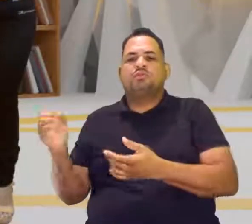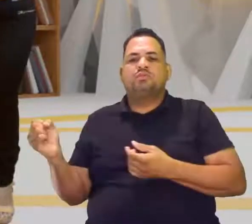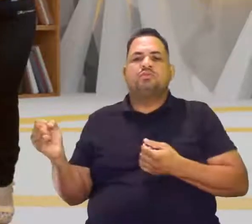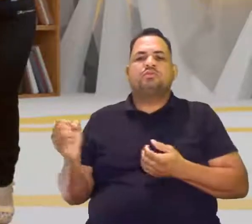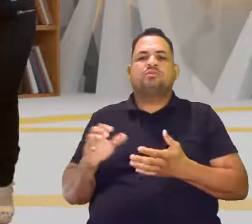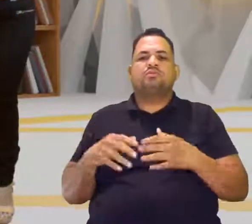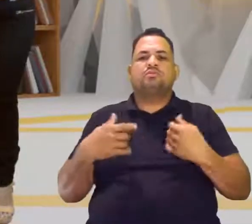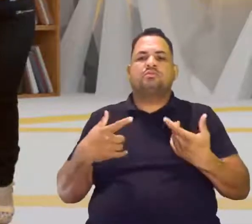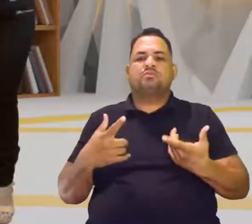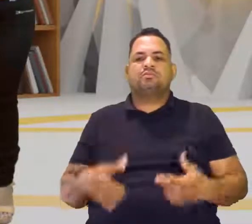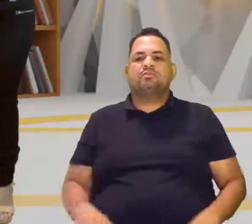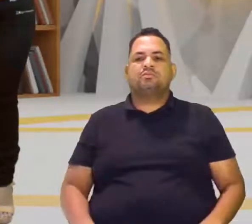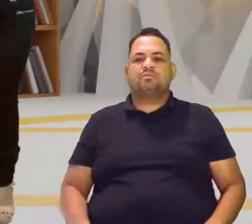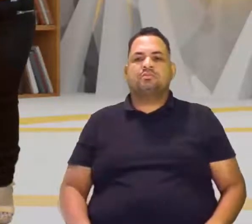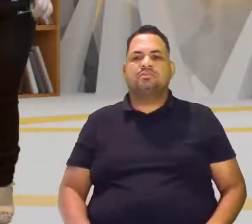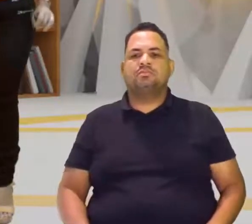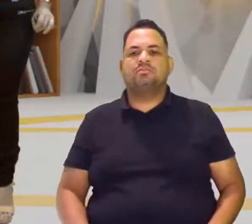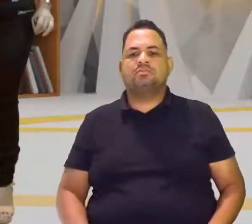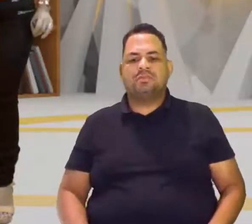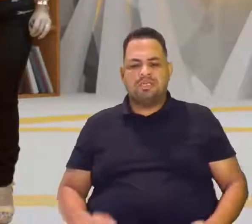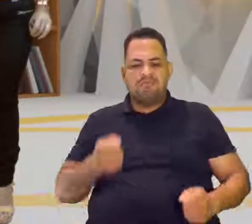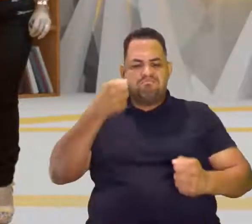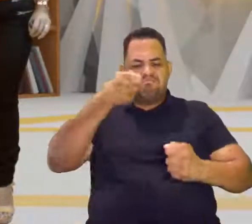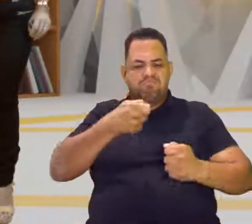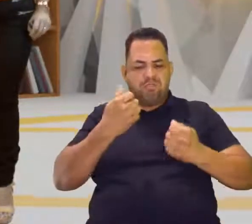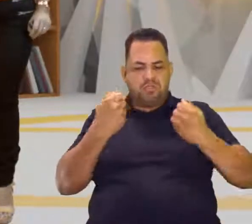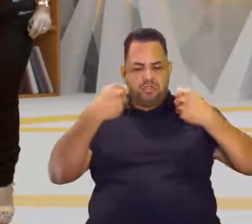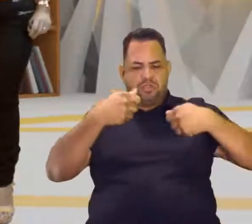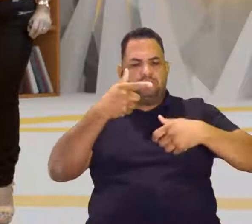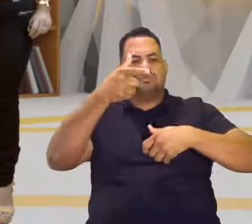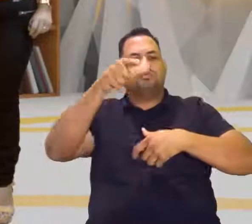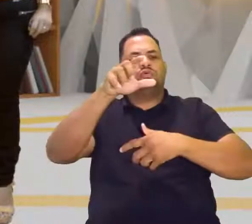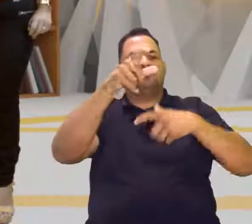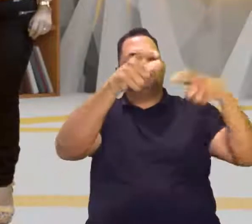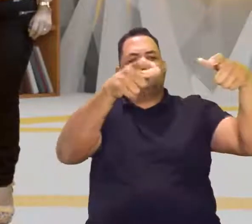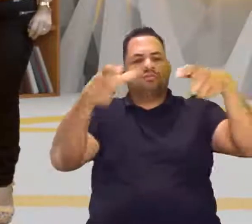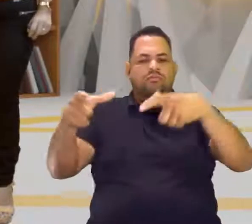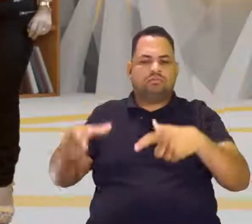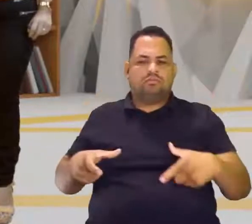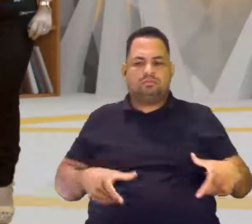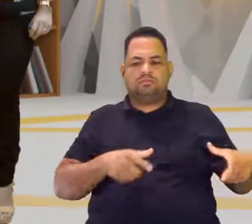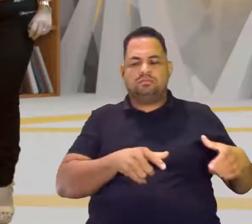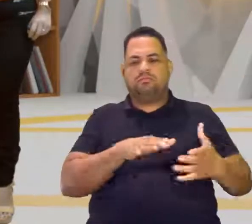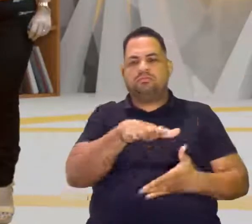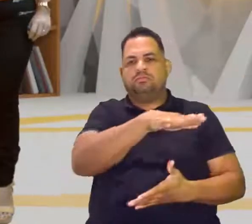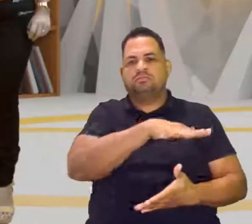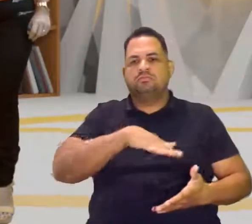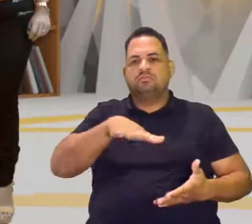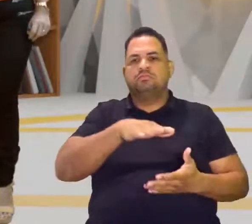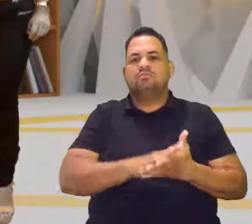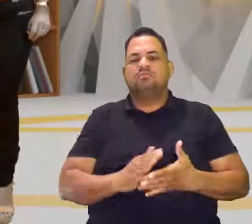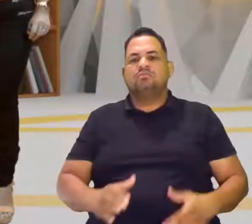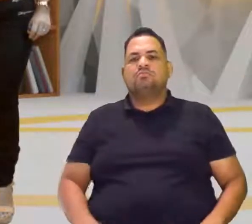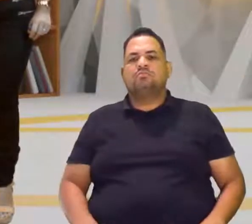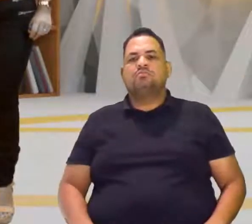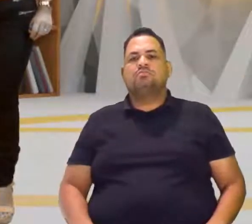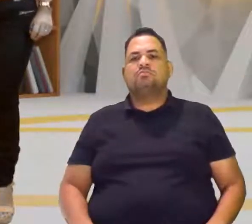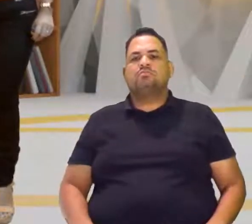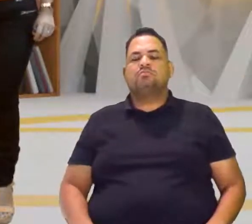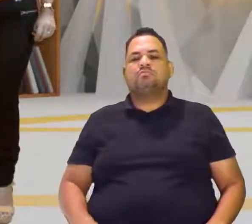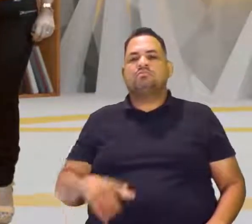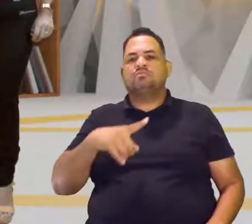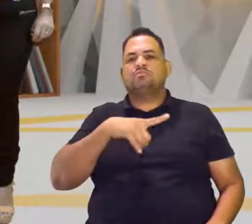conquistar não tenho foi Conquista tá dominar novos territórios então neocolonialismo ou imperialismo